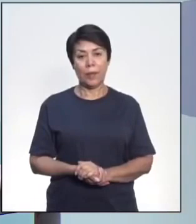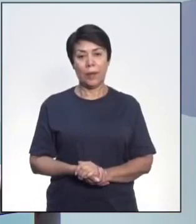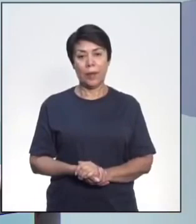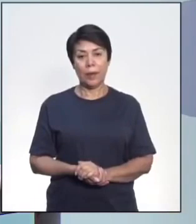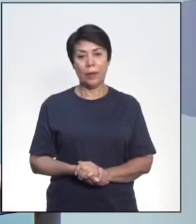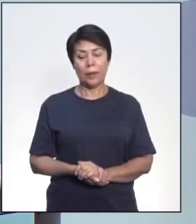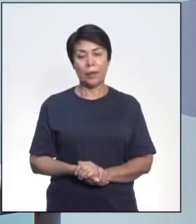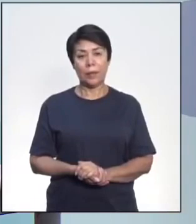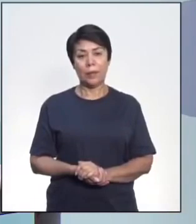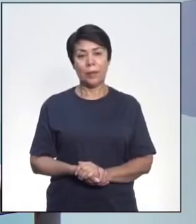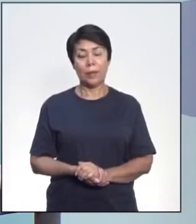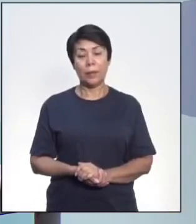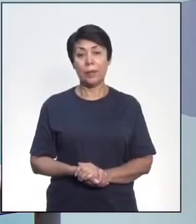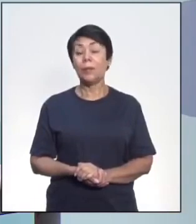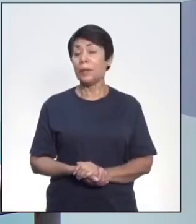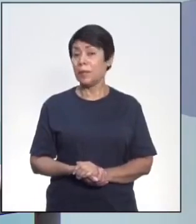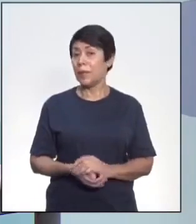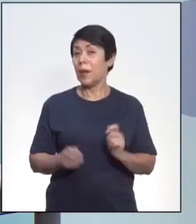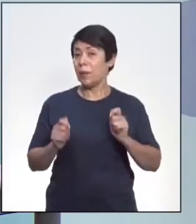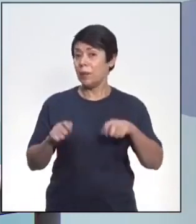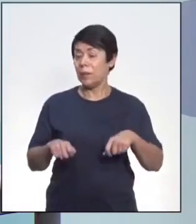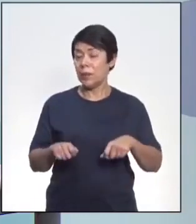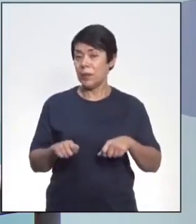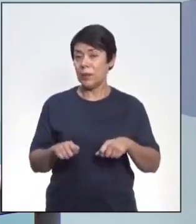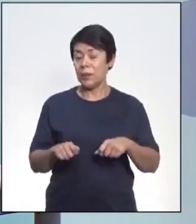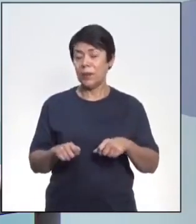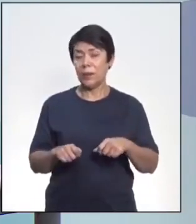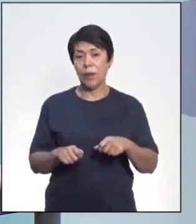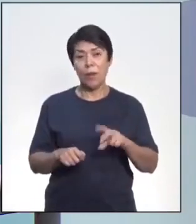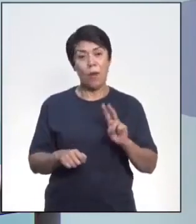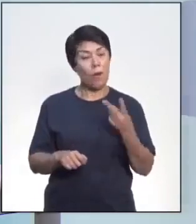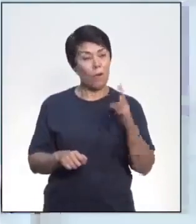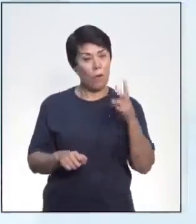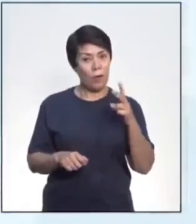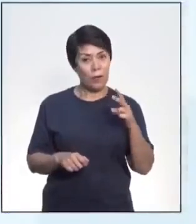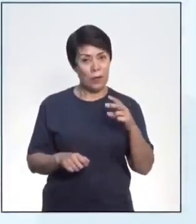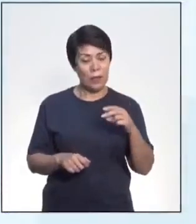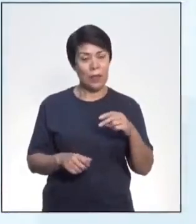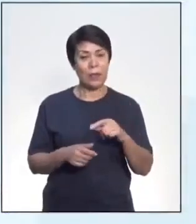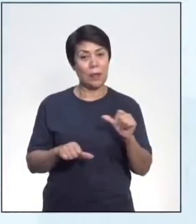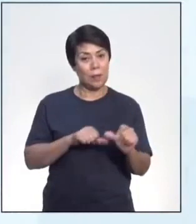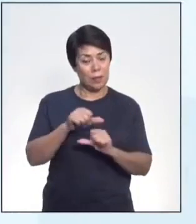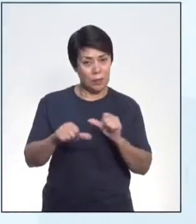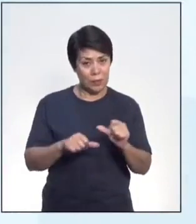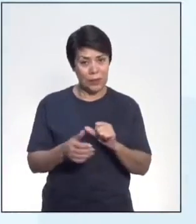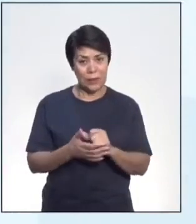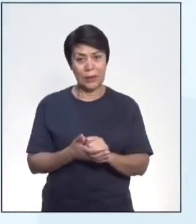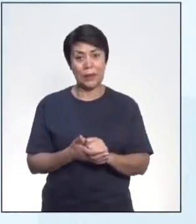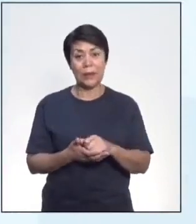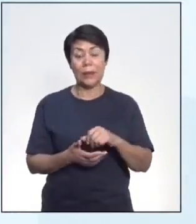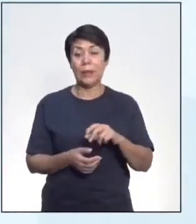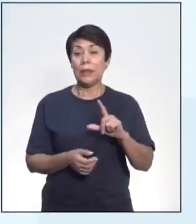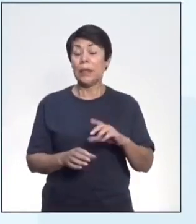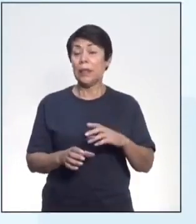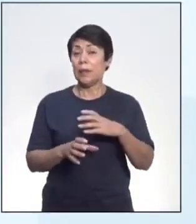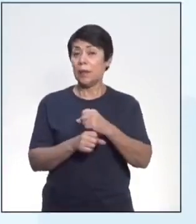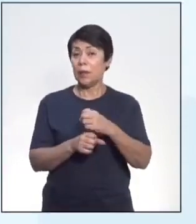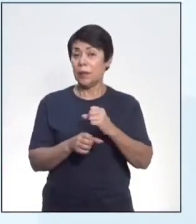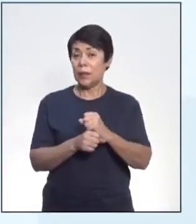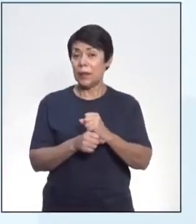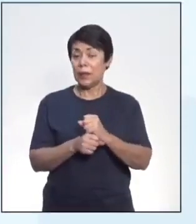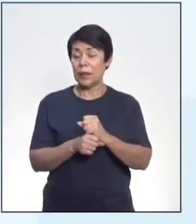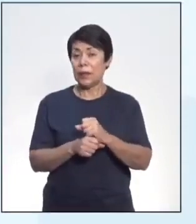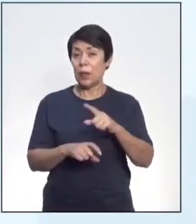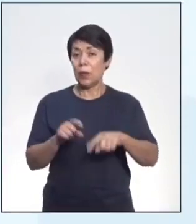Então, vamos lá, pessoal. Ó, é possível aumentar a velocidade da síntese da amônia sem diminuir a concentração do